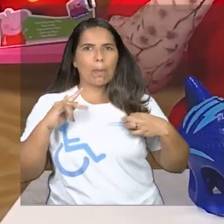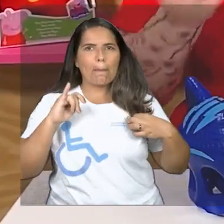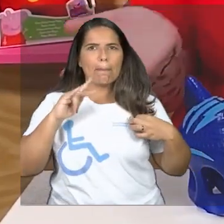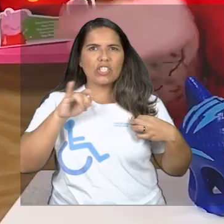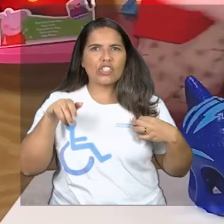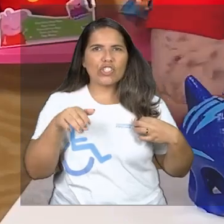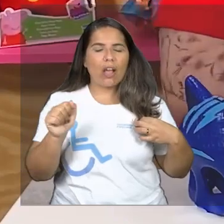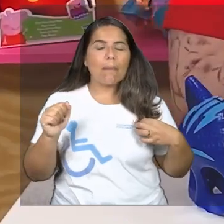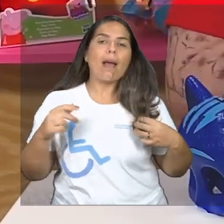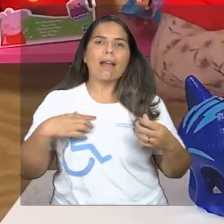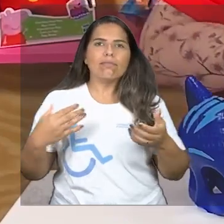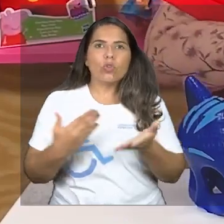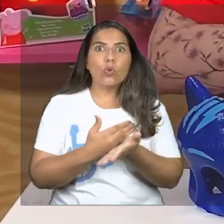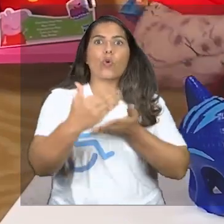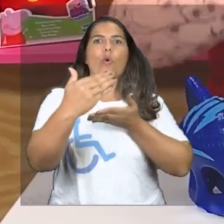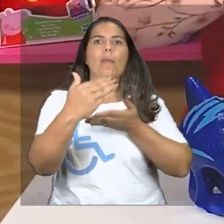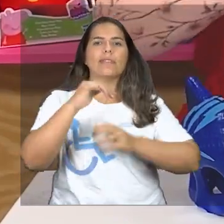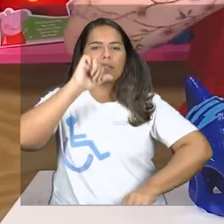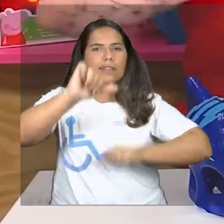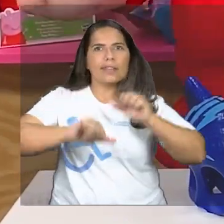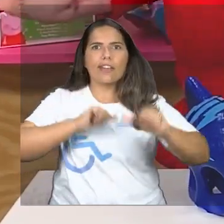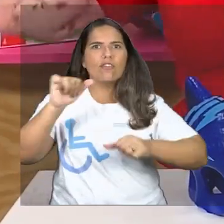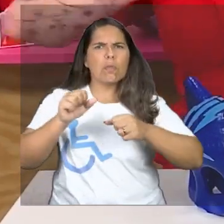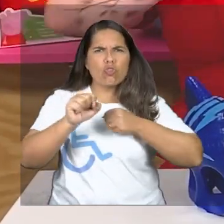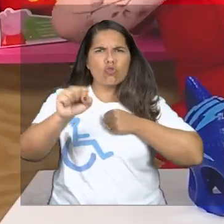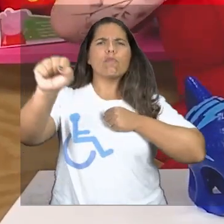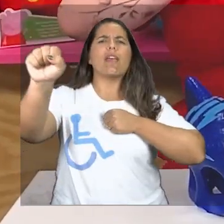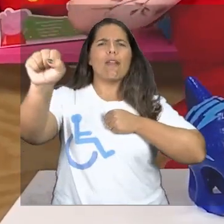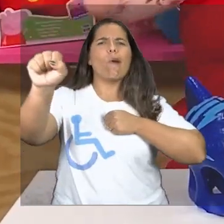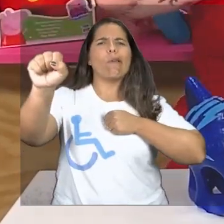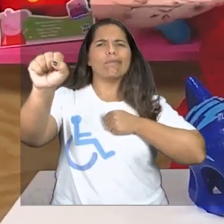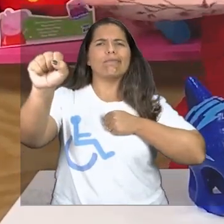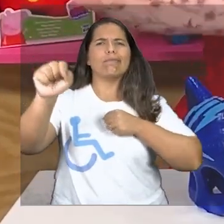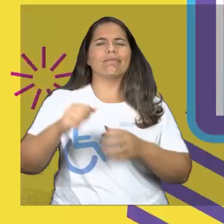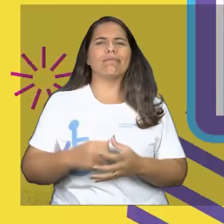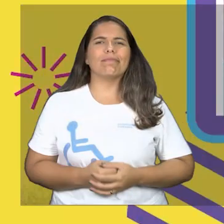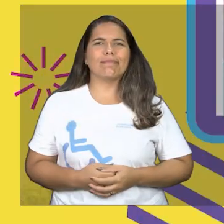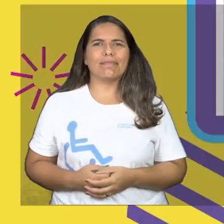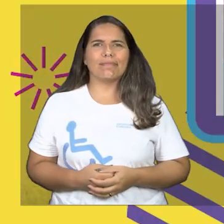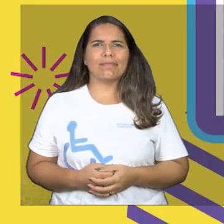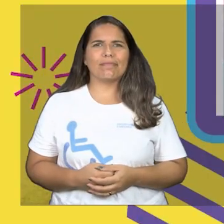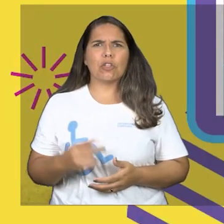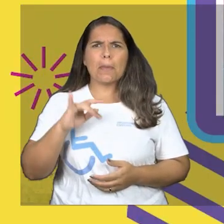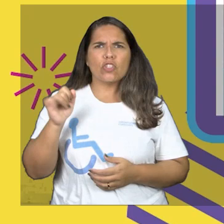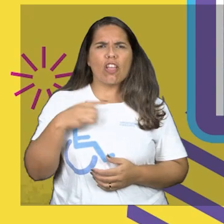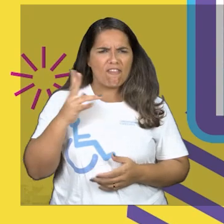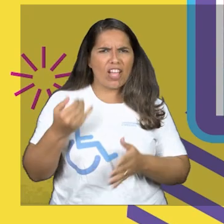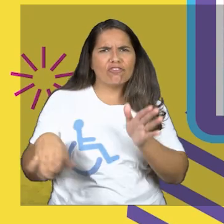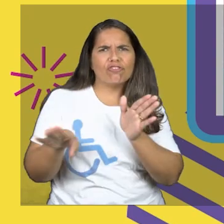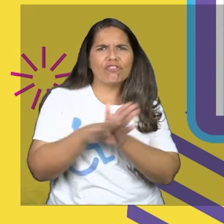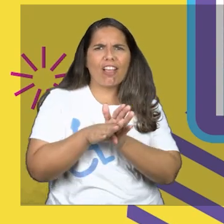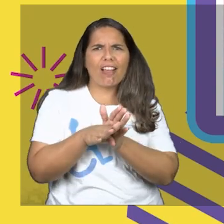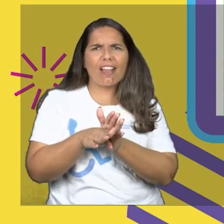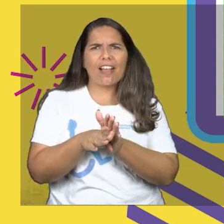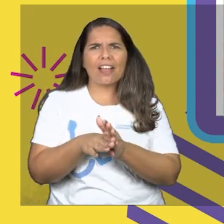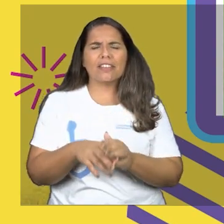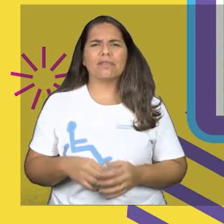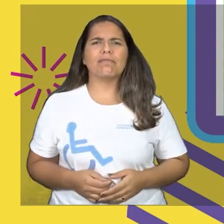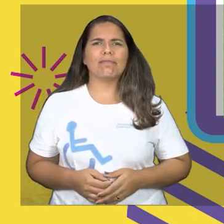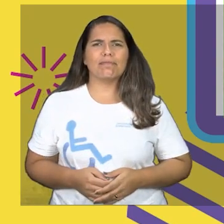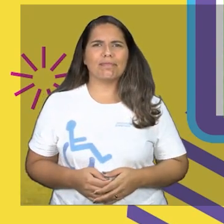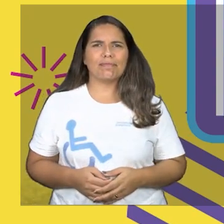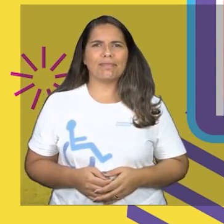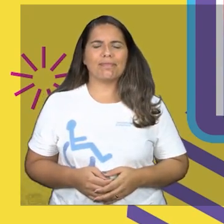pijamas e aí seus amuletos são acionados para se transformar em super-heróis. Os PJ Masks já vão chegar!